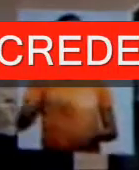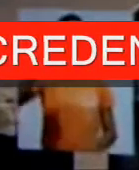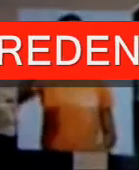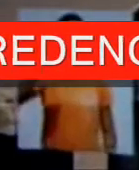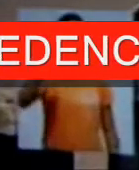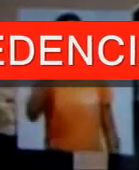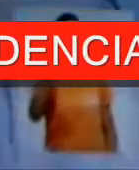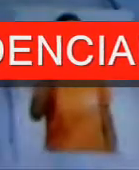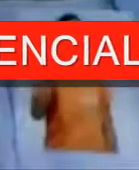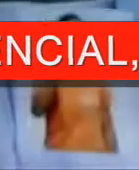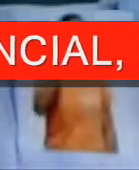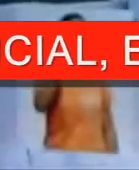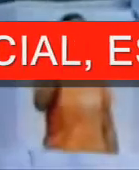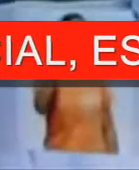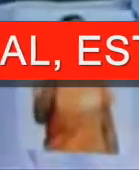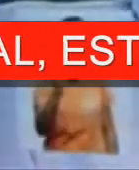Marta,